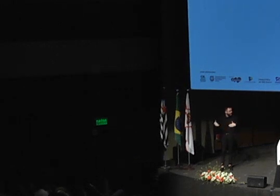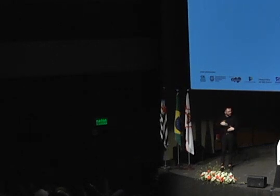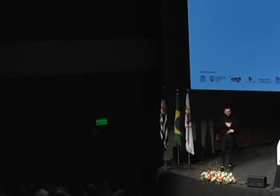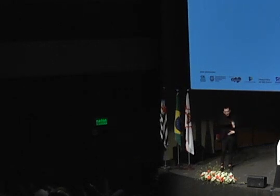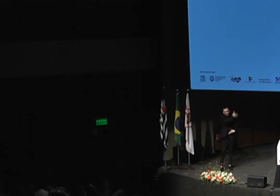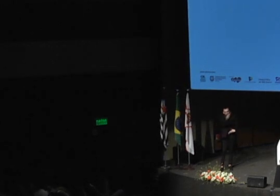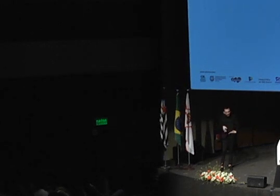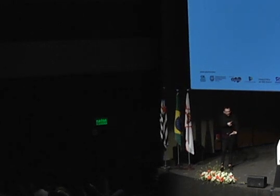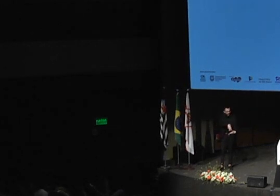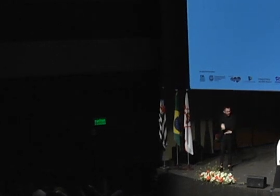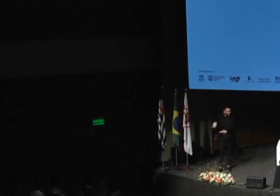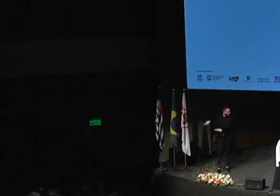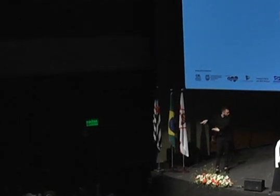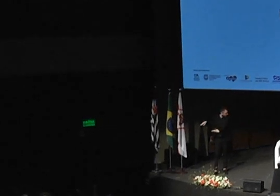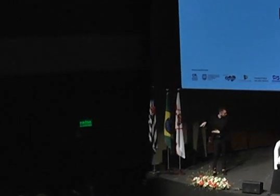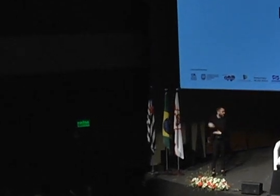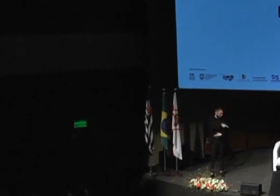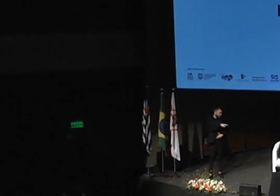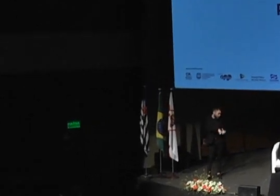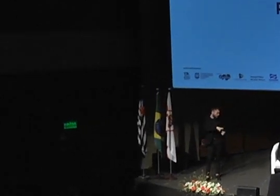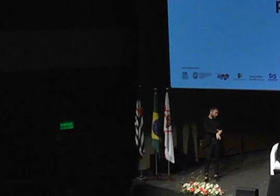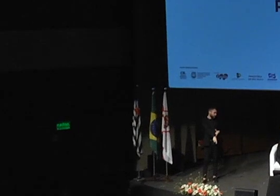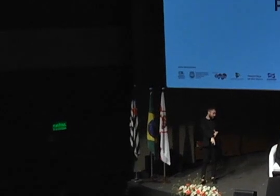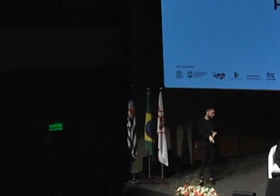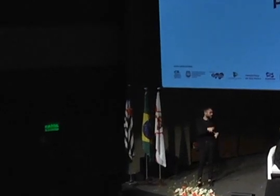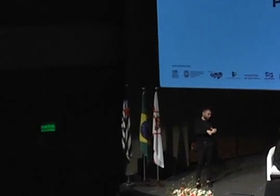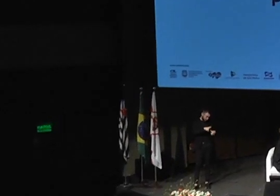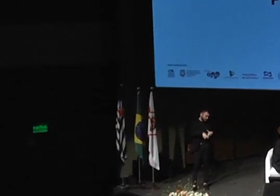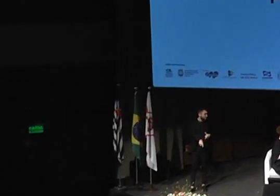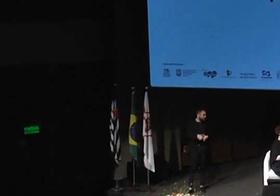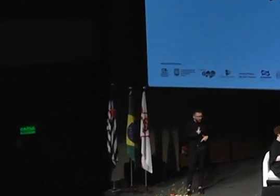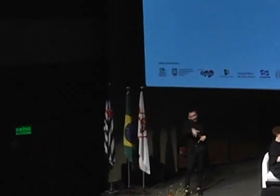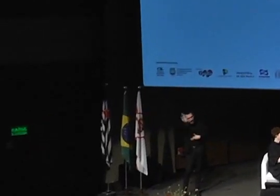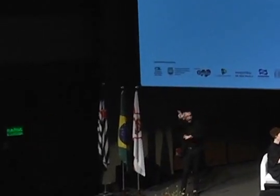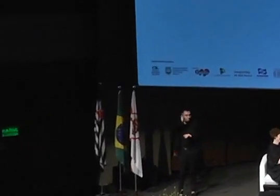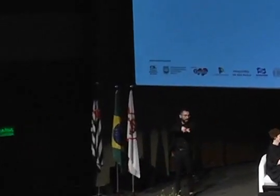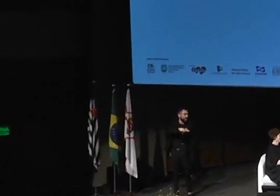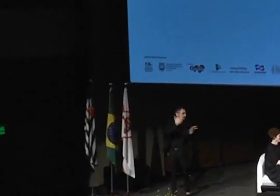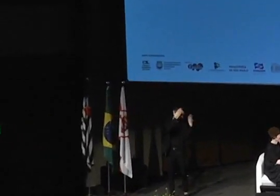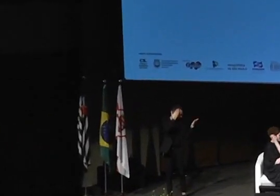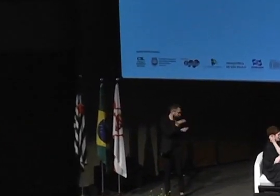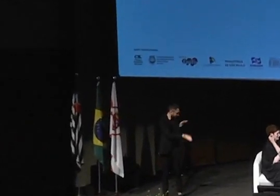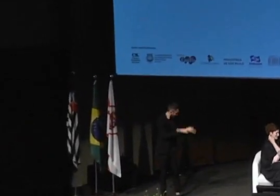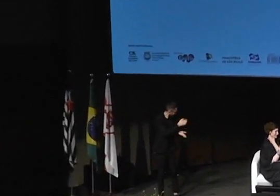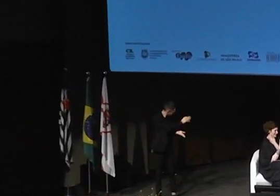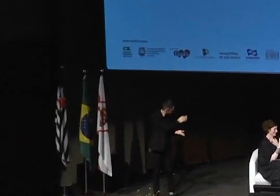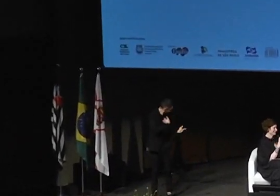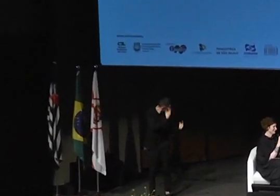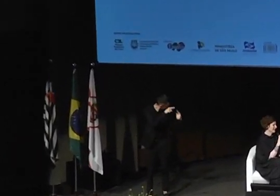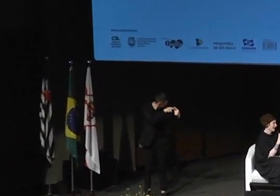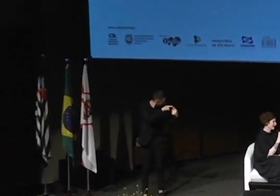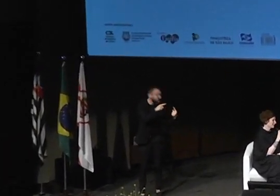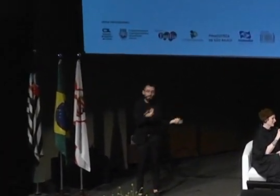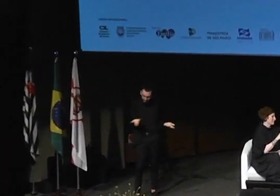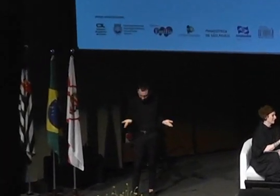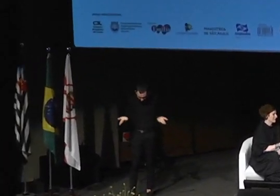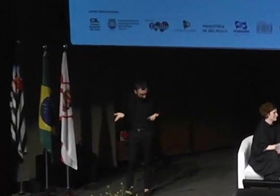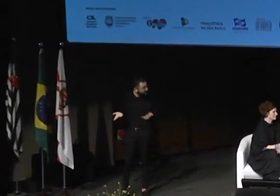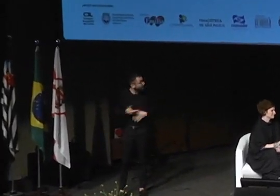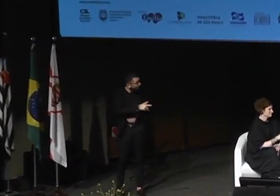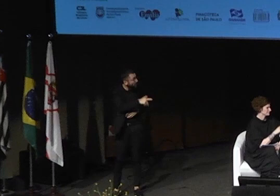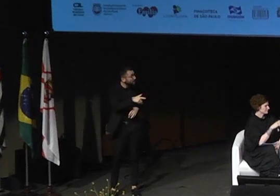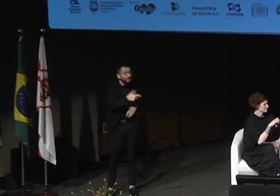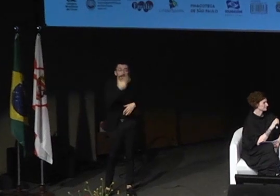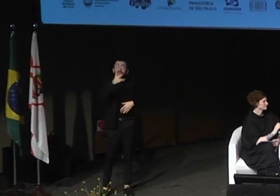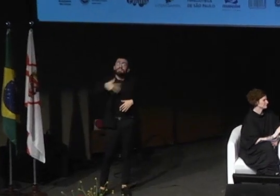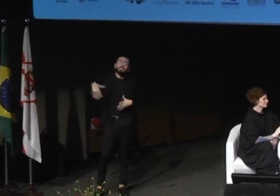lendo, ele tem um problema. Ele precisa de um psicanalista. Concorda? Sim, sim. Tá? Então, o